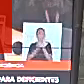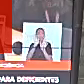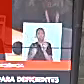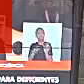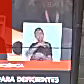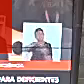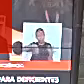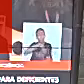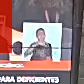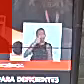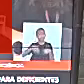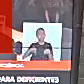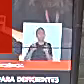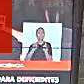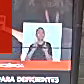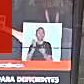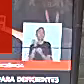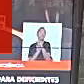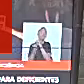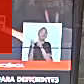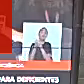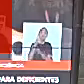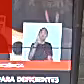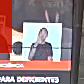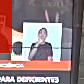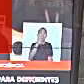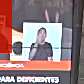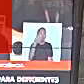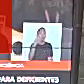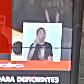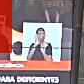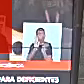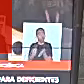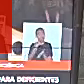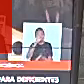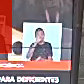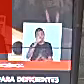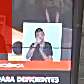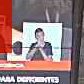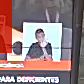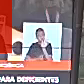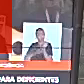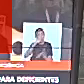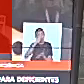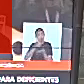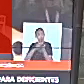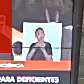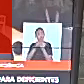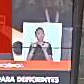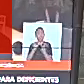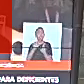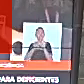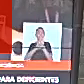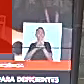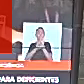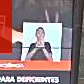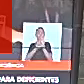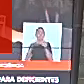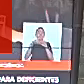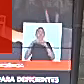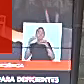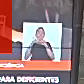desde 2014. Na lei, o artigo 3º dá uma